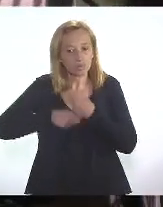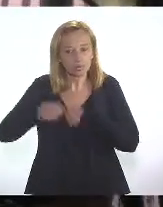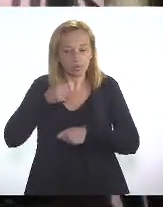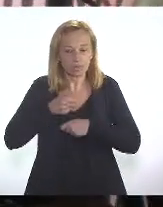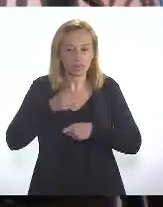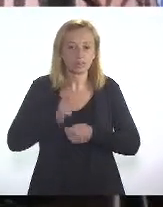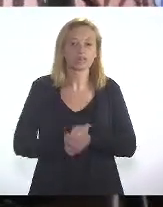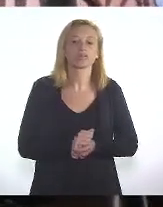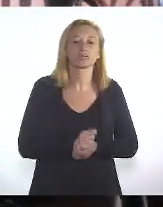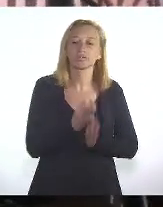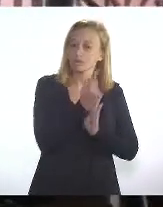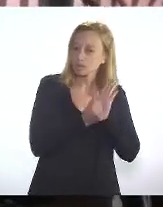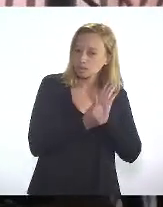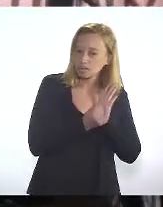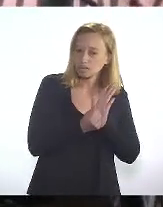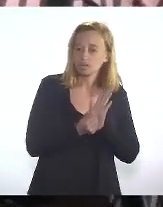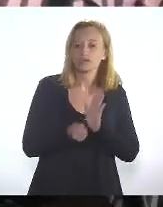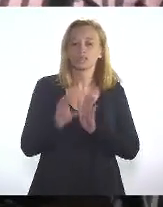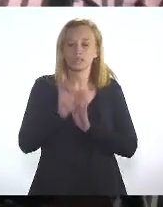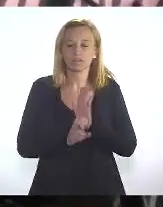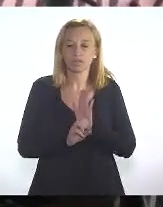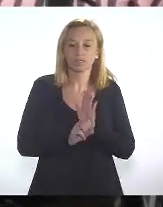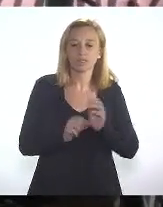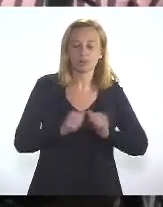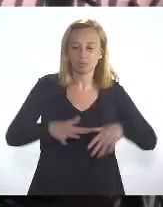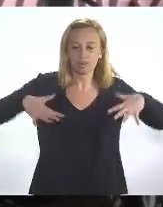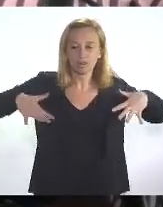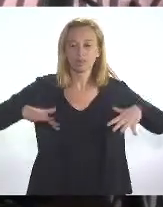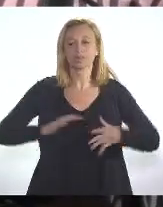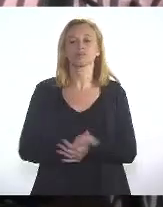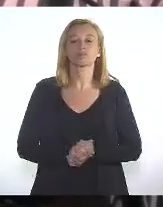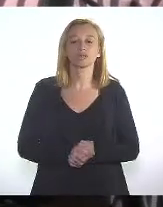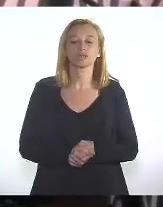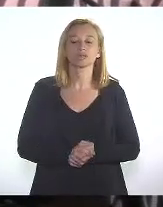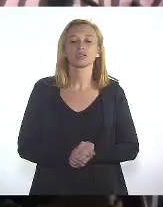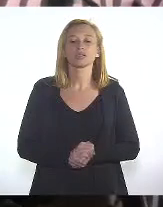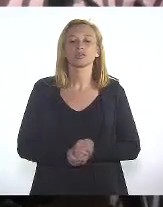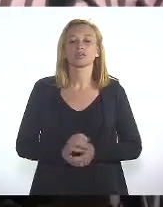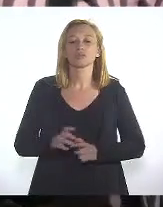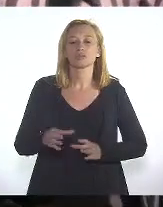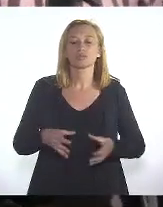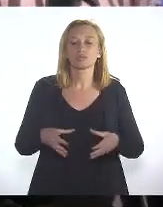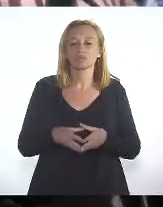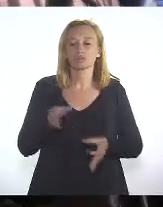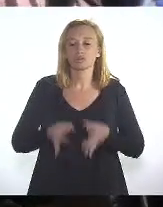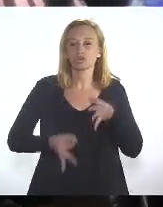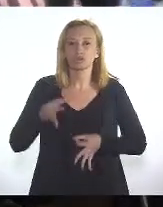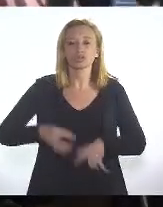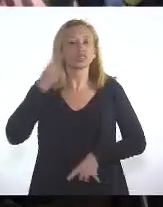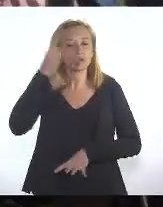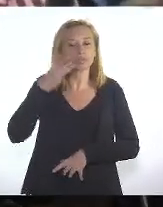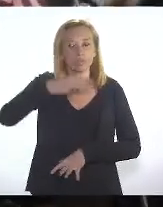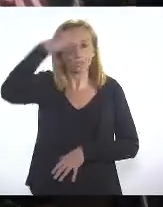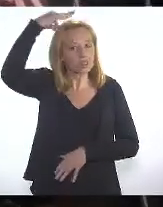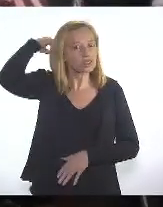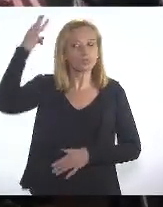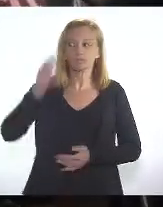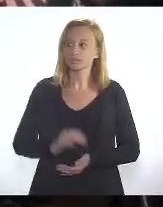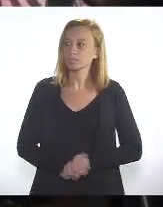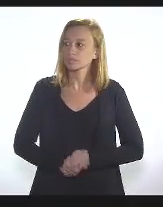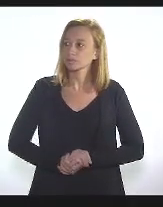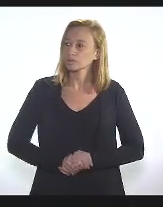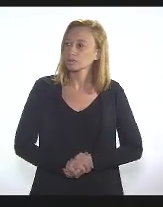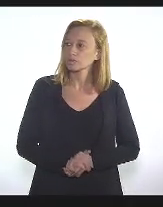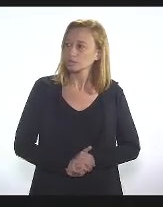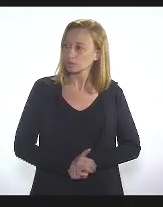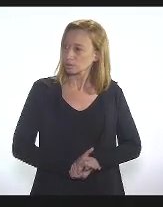e de Orçamento às emendas de plenário. Para emitir parecer pela Comissão de Constituição e Justiça, deputado Márcio Pacheco.